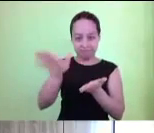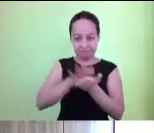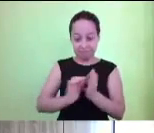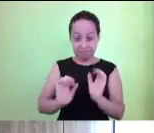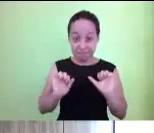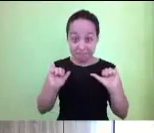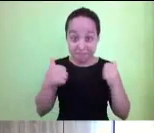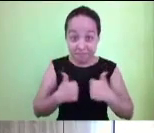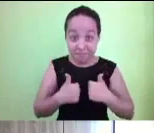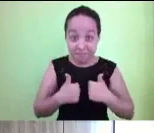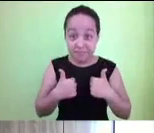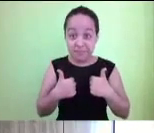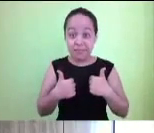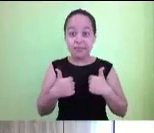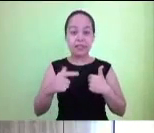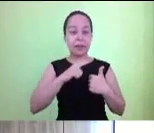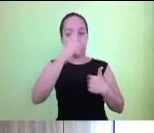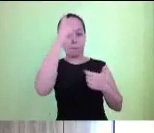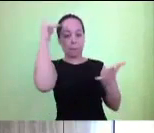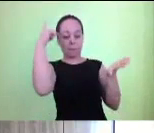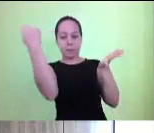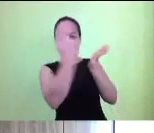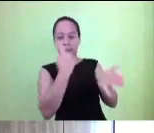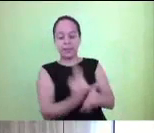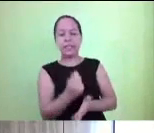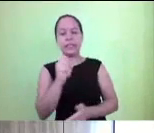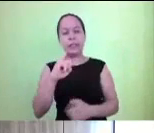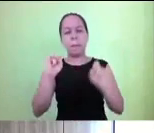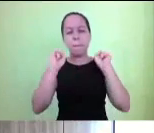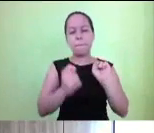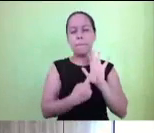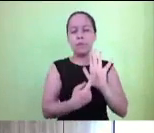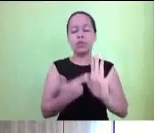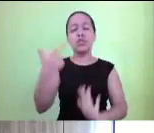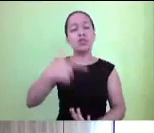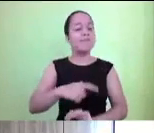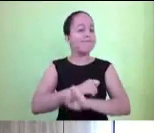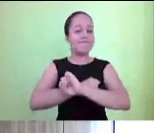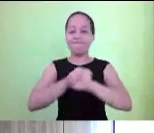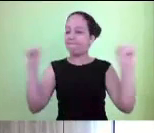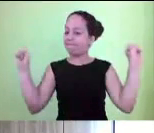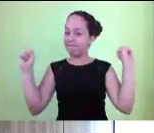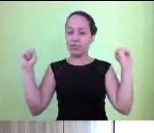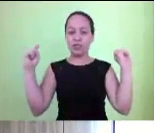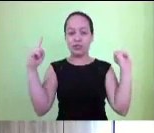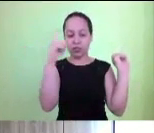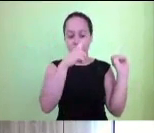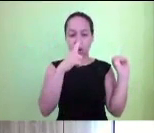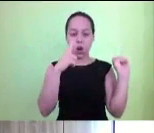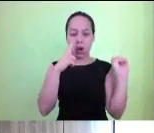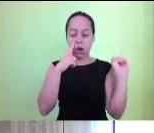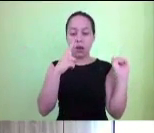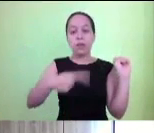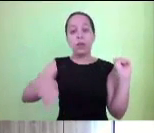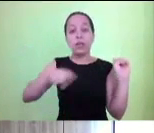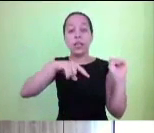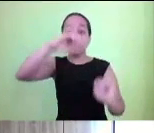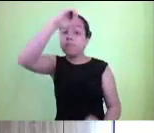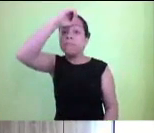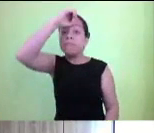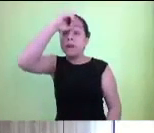O pessoal está perguntando aqui se eu posso repassar rapidinho o. Mas aí, pessoal, não tem como vocês saberem, tá? Porque